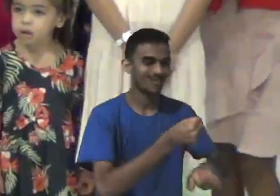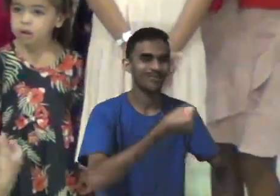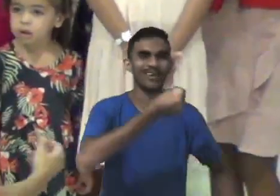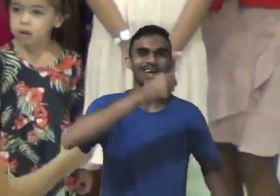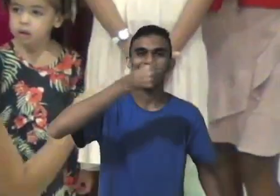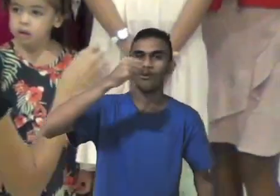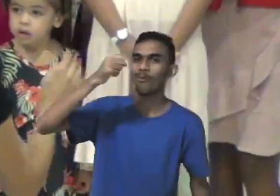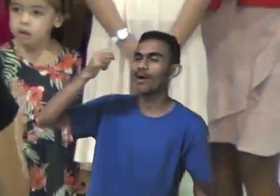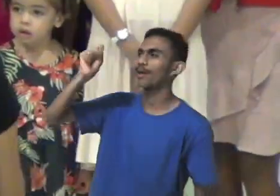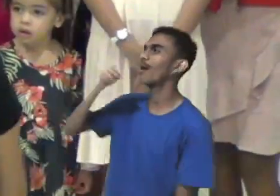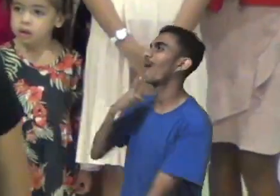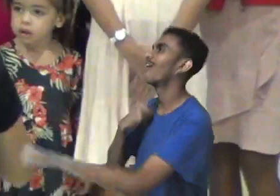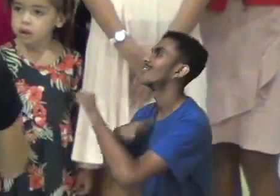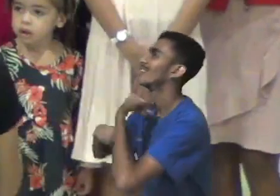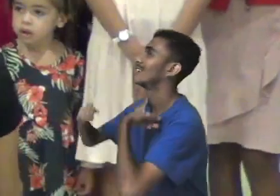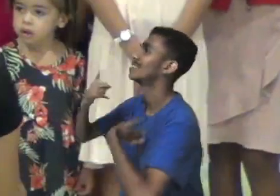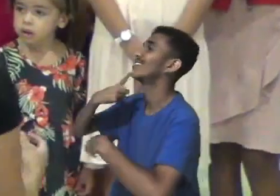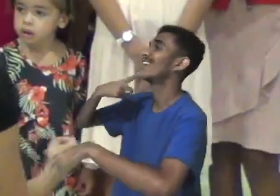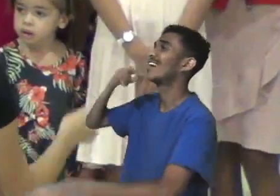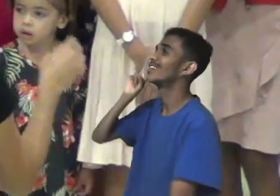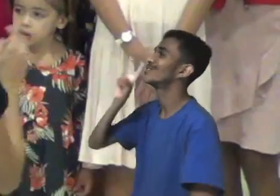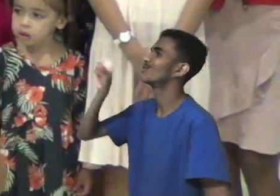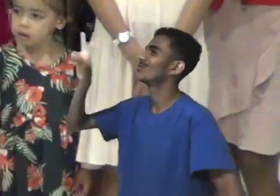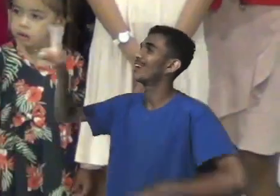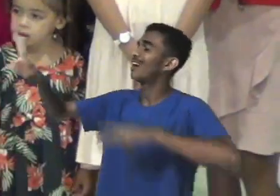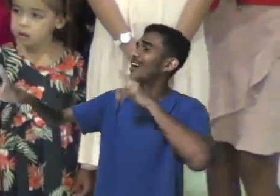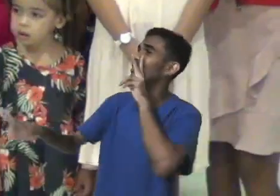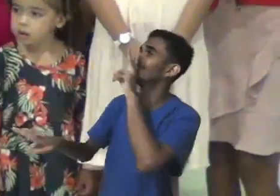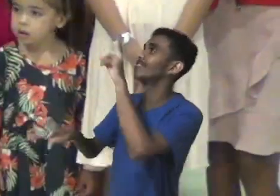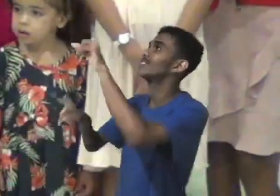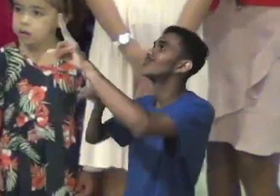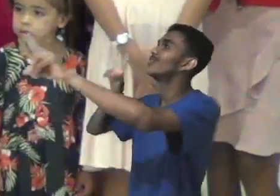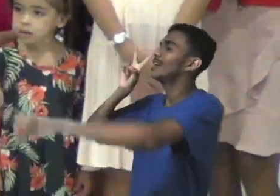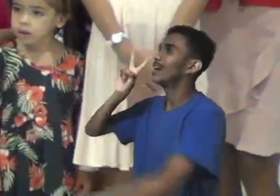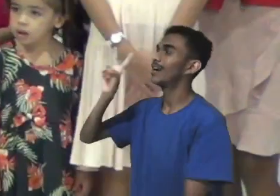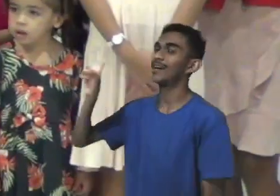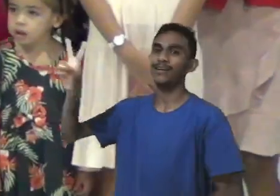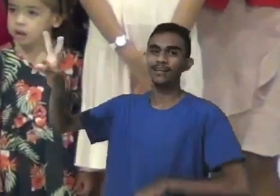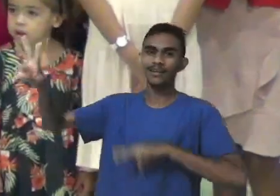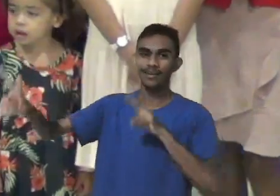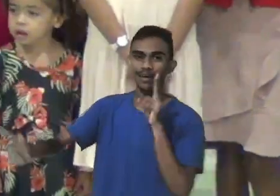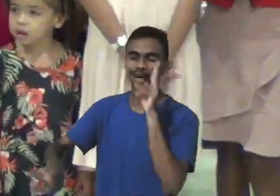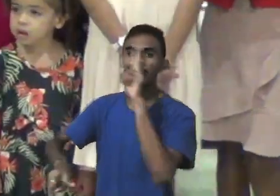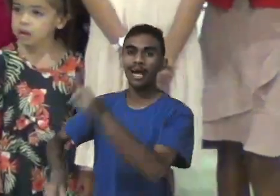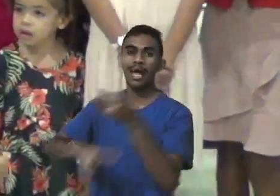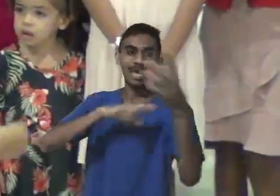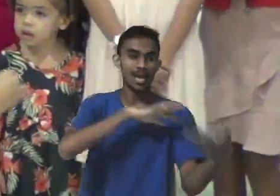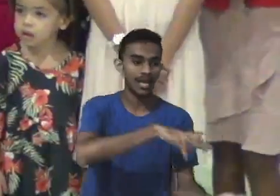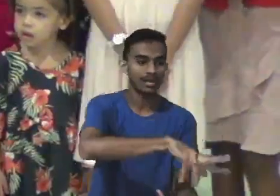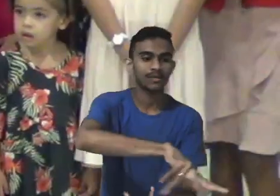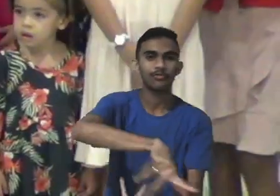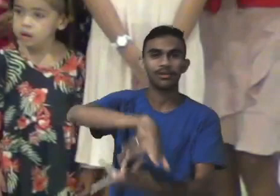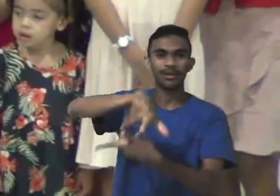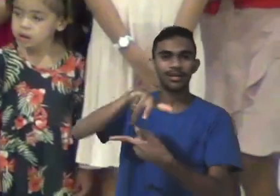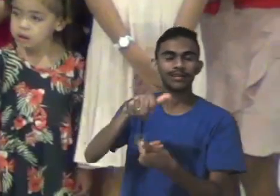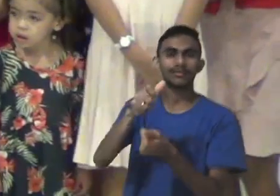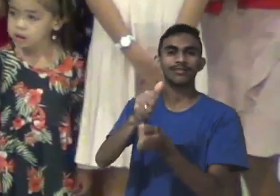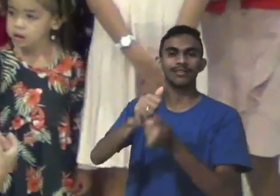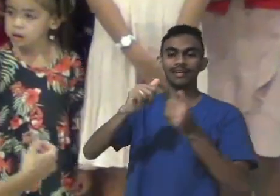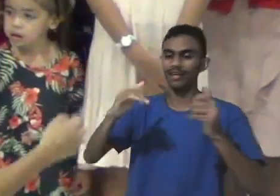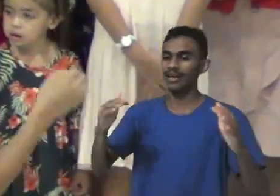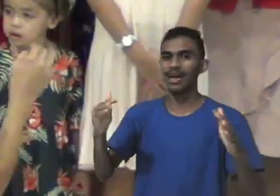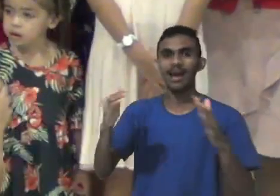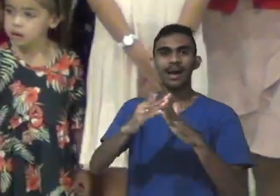Mas o meu maior desejo é te ver. Enquanto